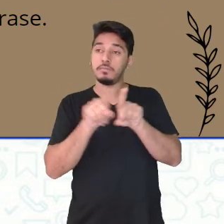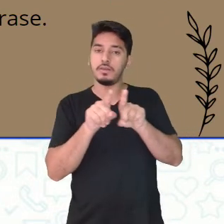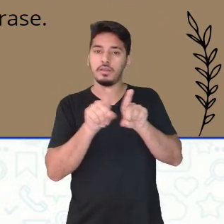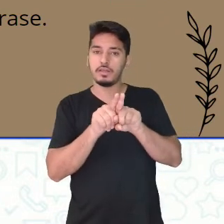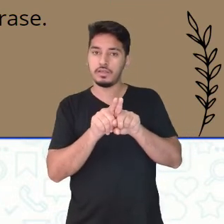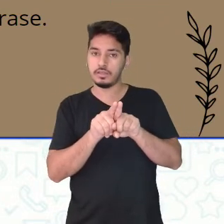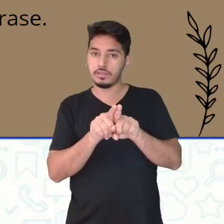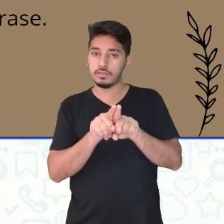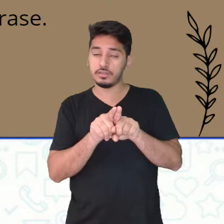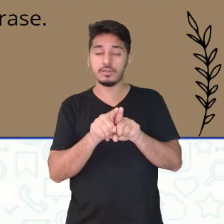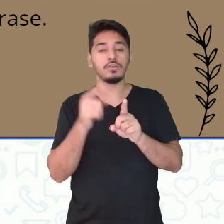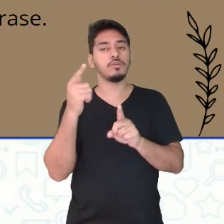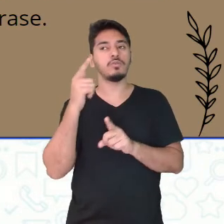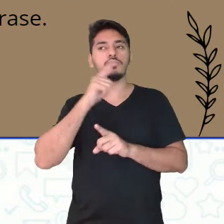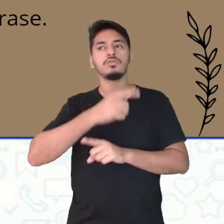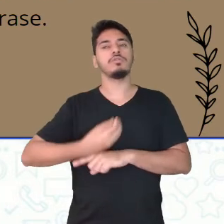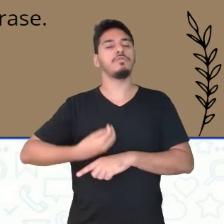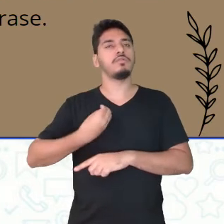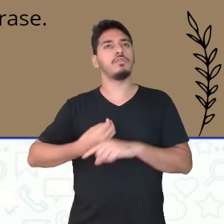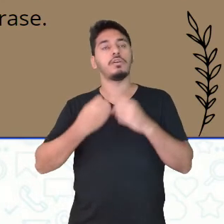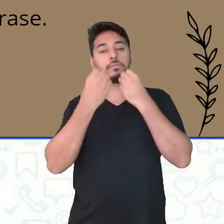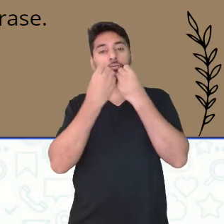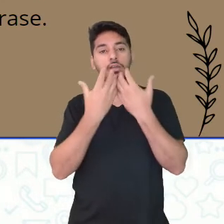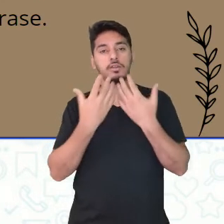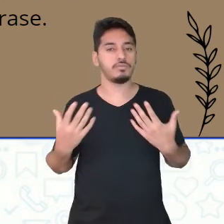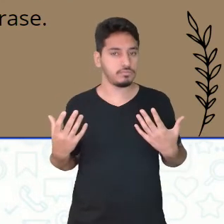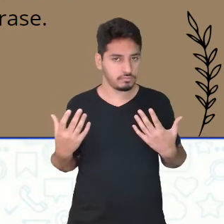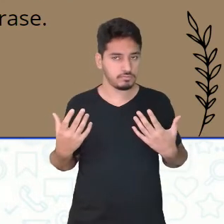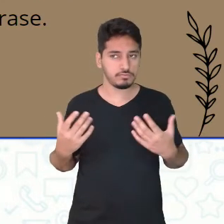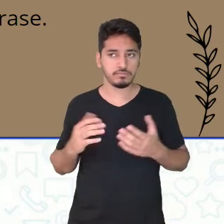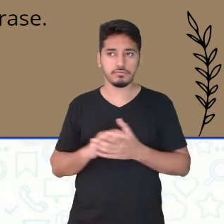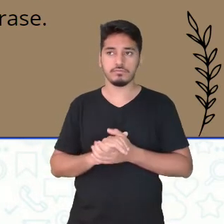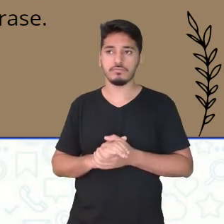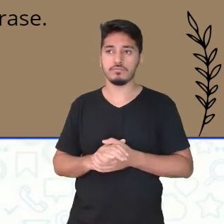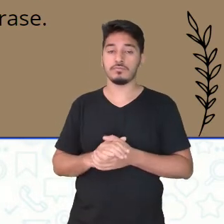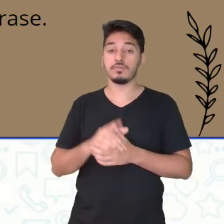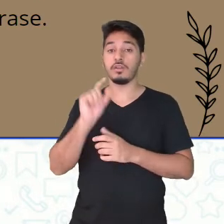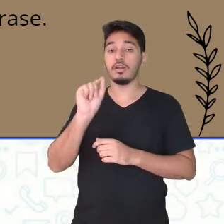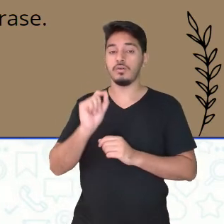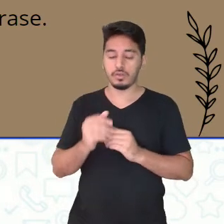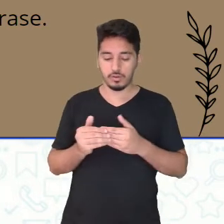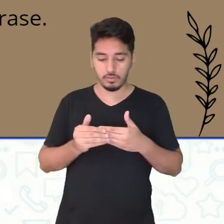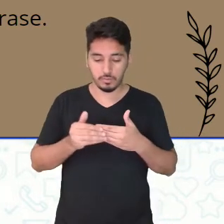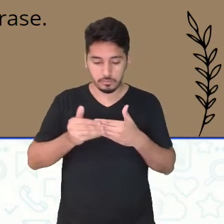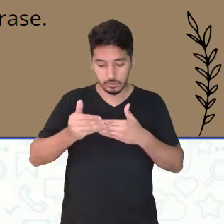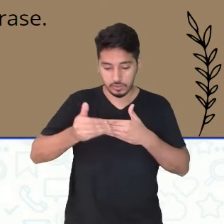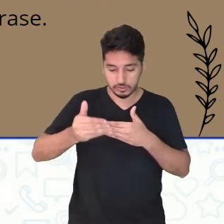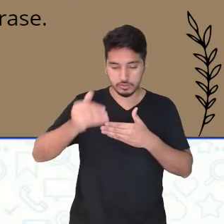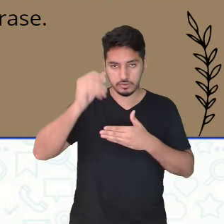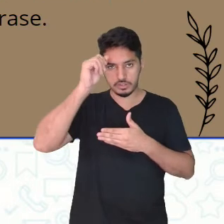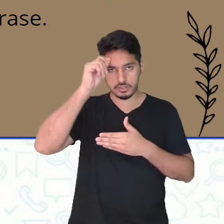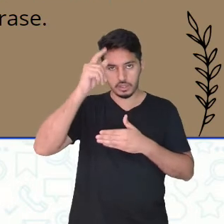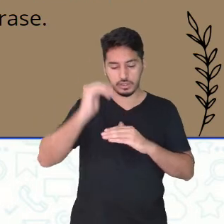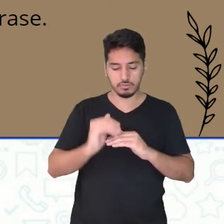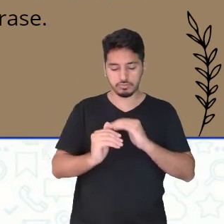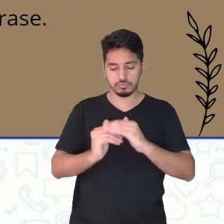que isso, consegui viver bem. Tá certo? Então, é uma progressão de ideia e